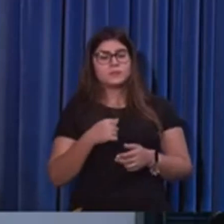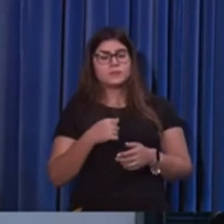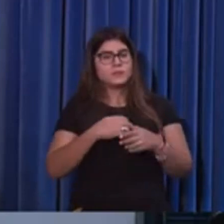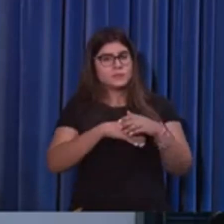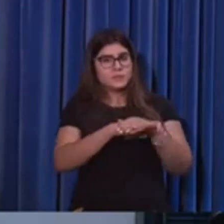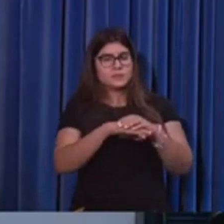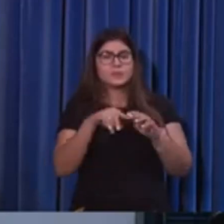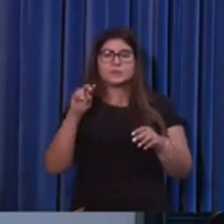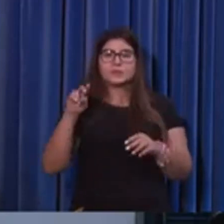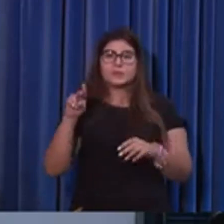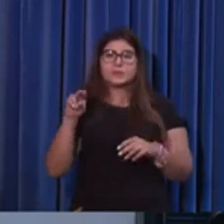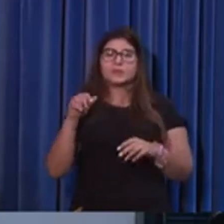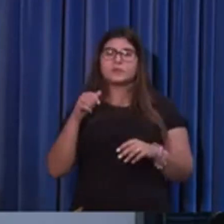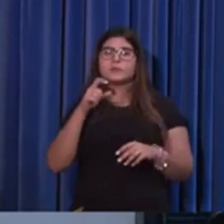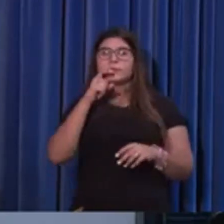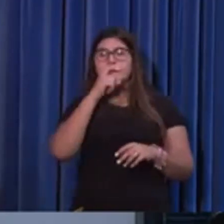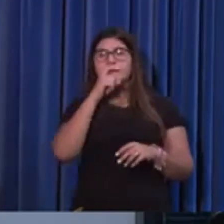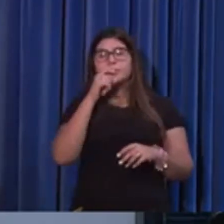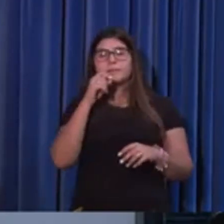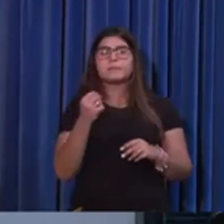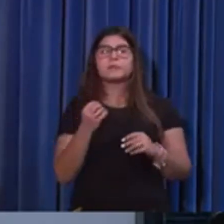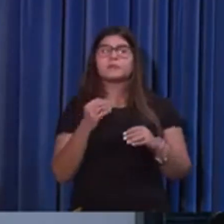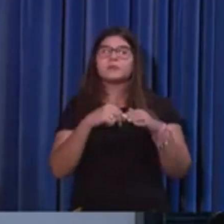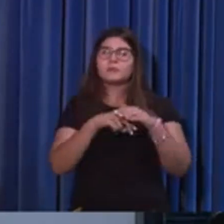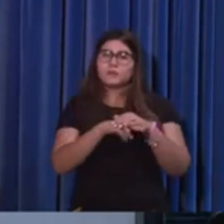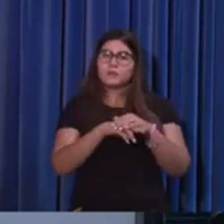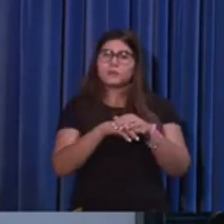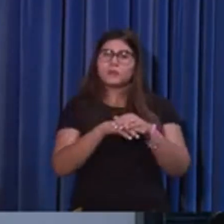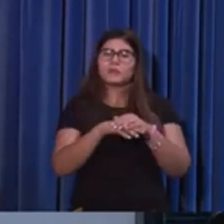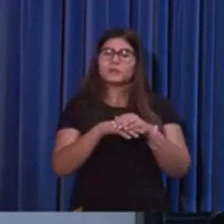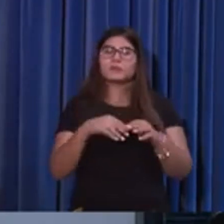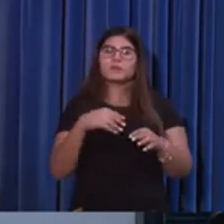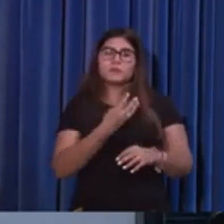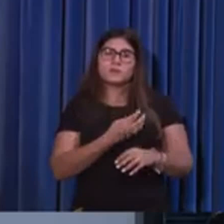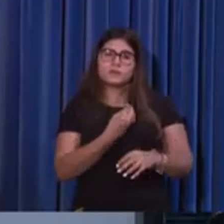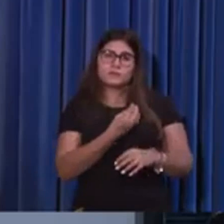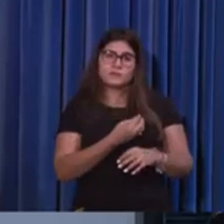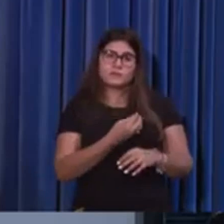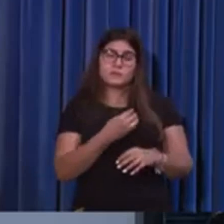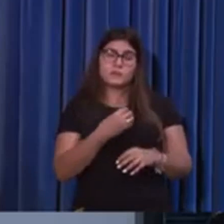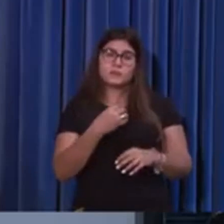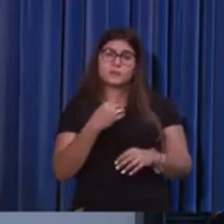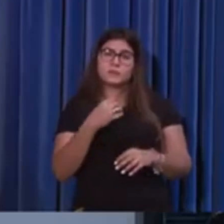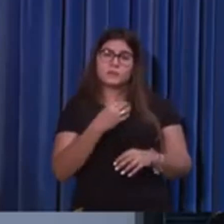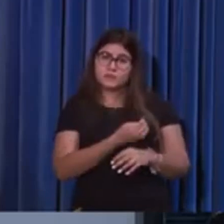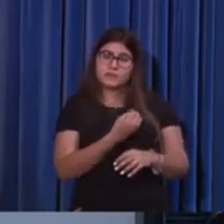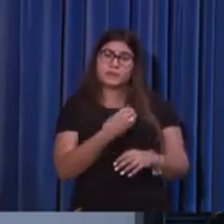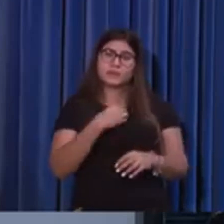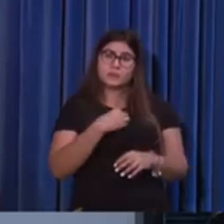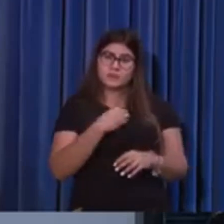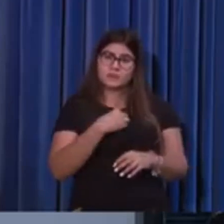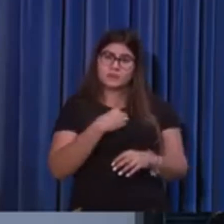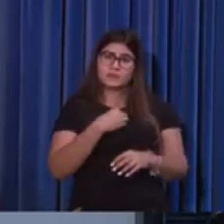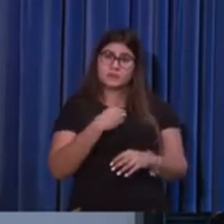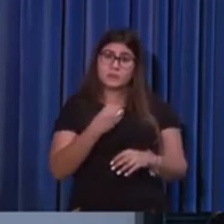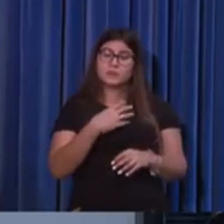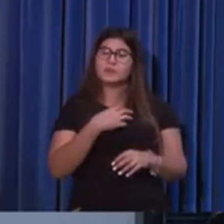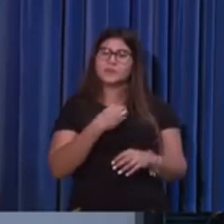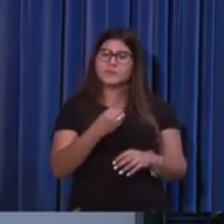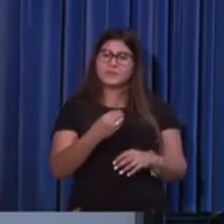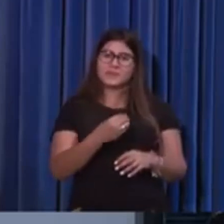O Senhor afirmou, eles serão para mim particular tesouro.